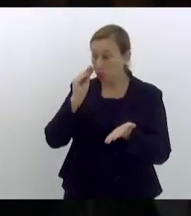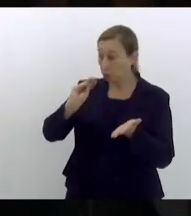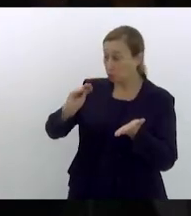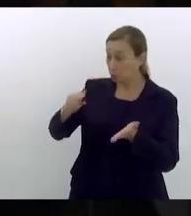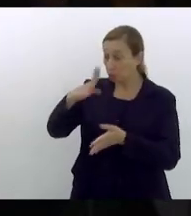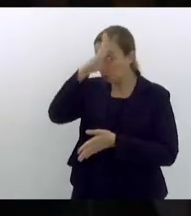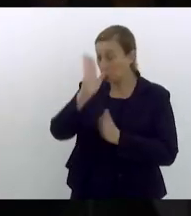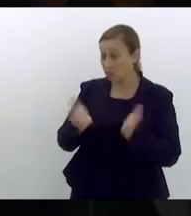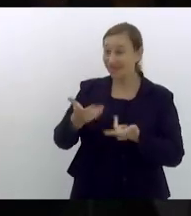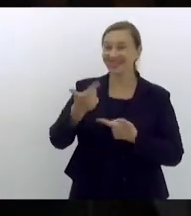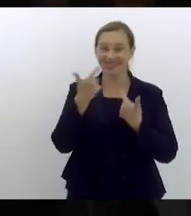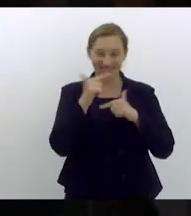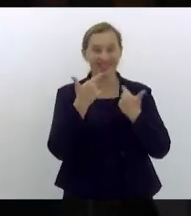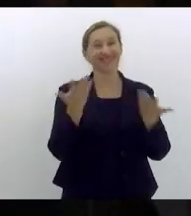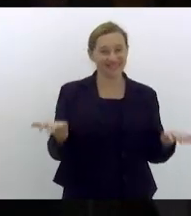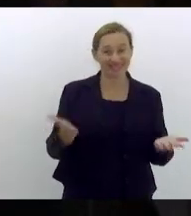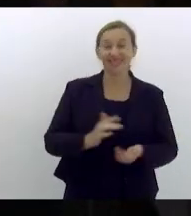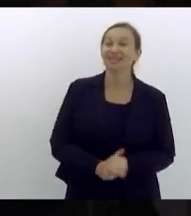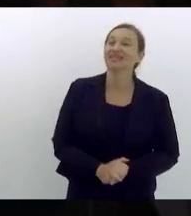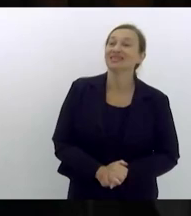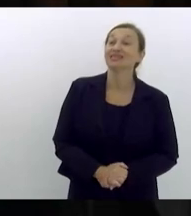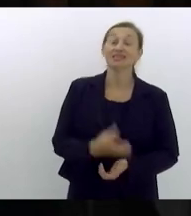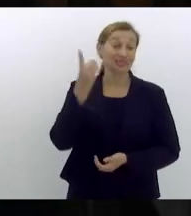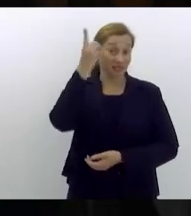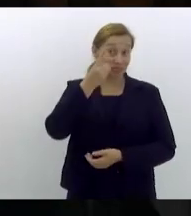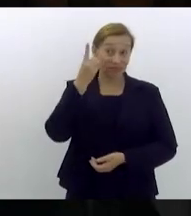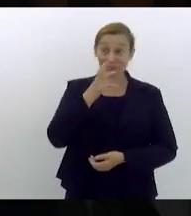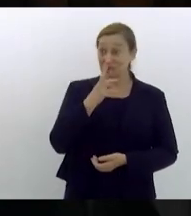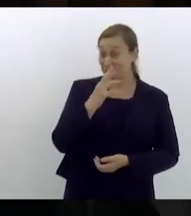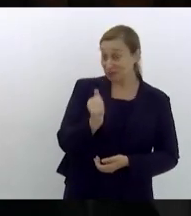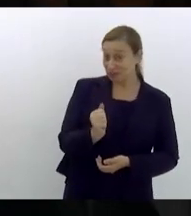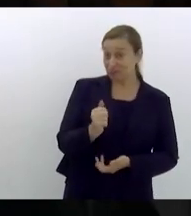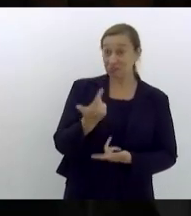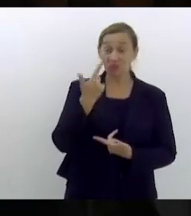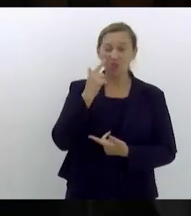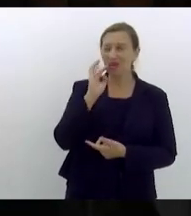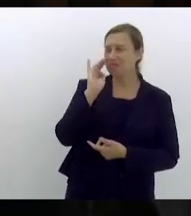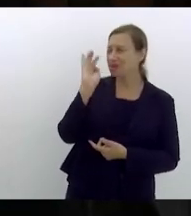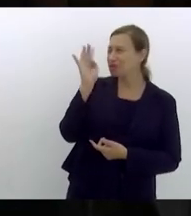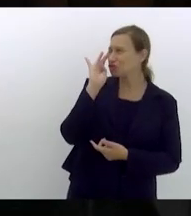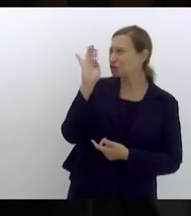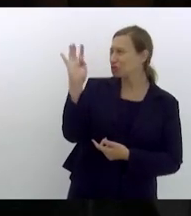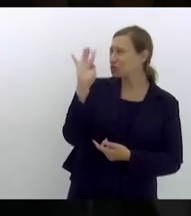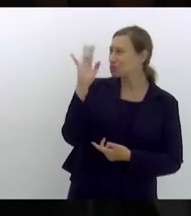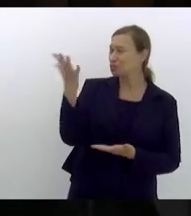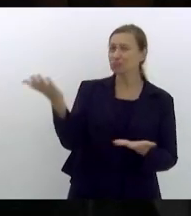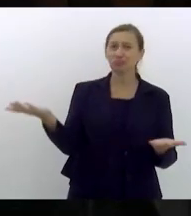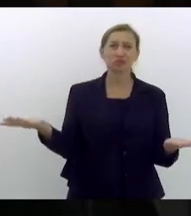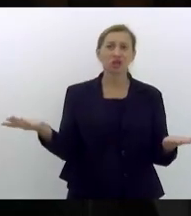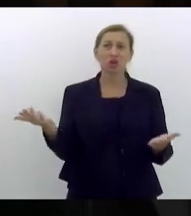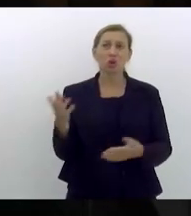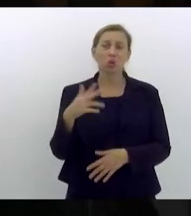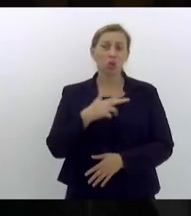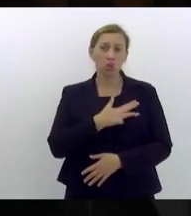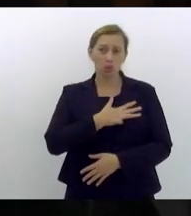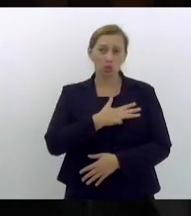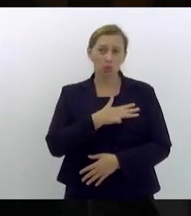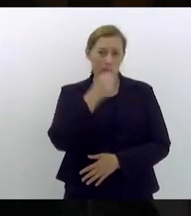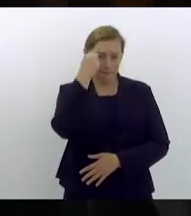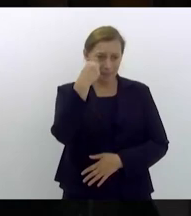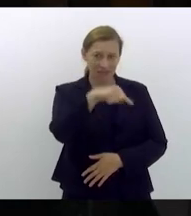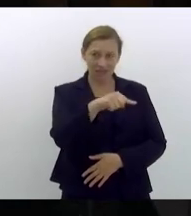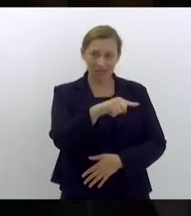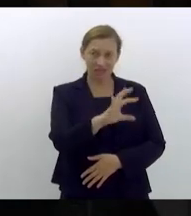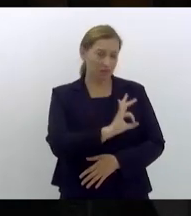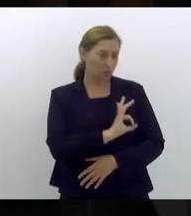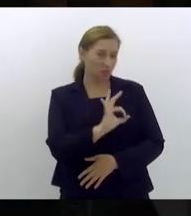mas é engraçado chega a ser engraçado Deputado Rodrigo Eu Fiquei imaginando a cena o Lula mandando a polícia